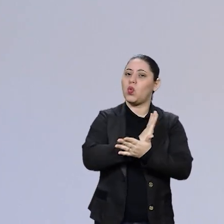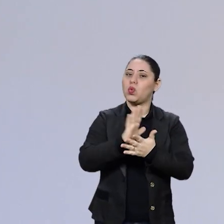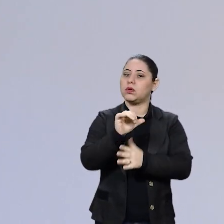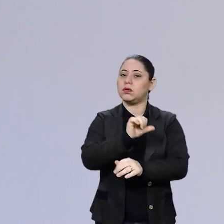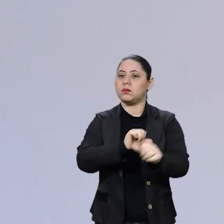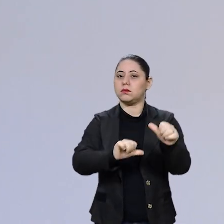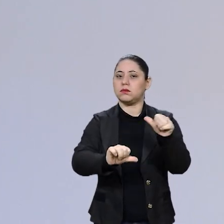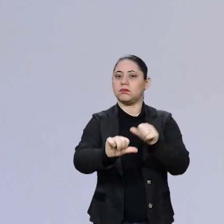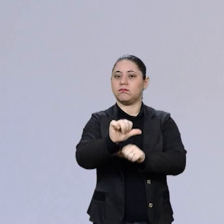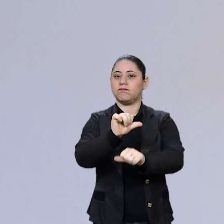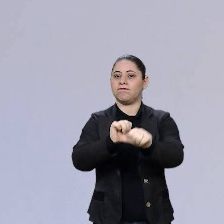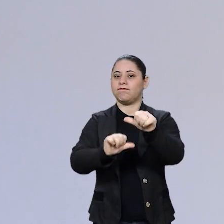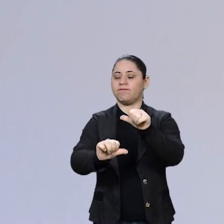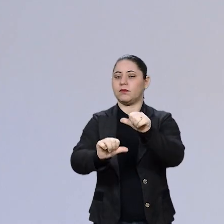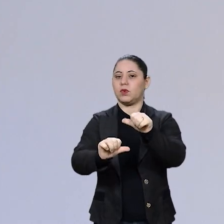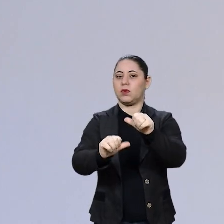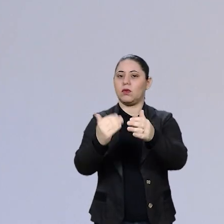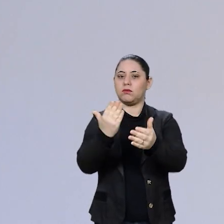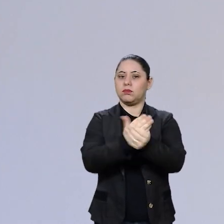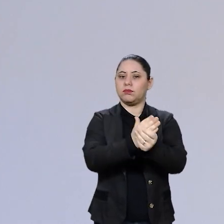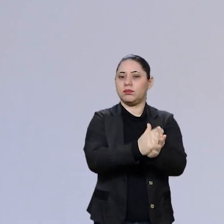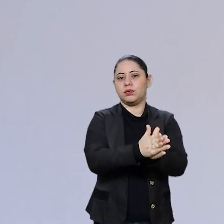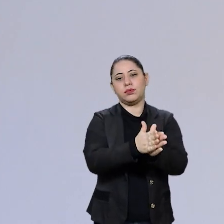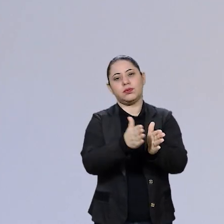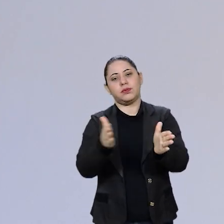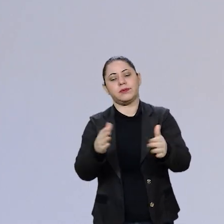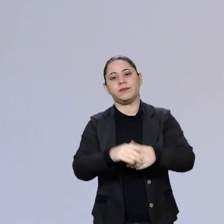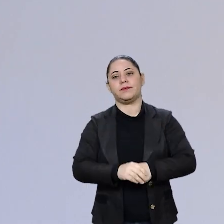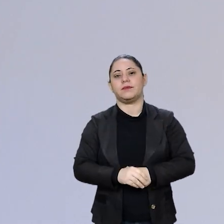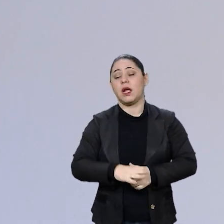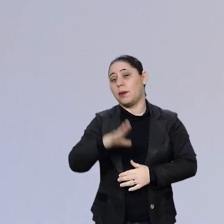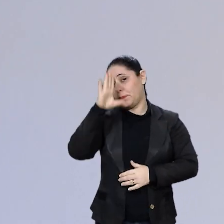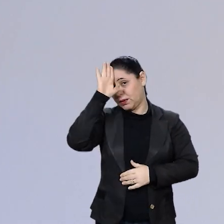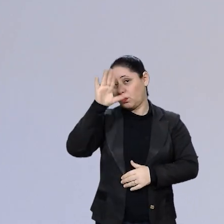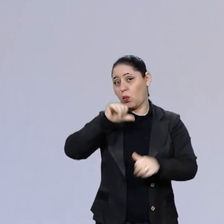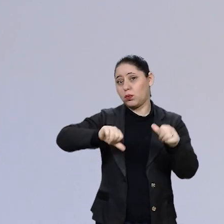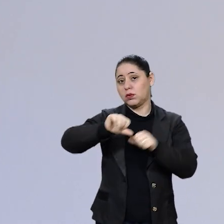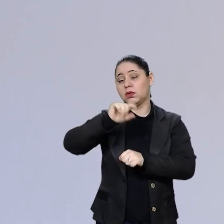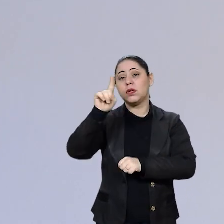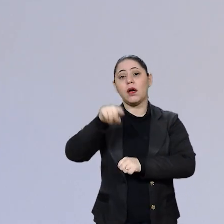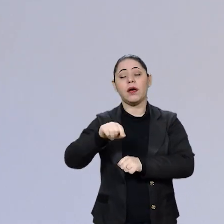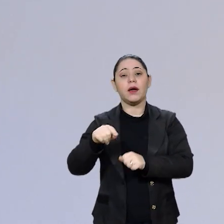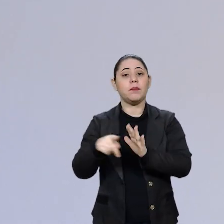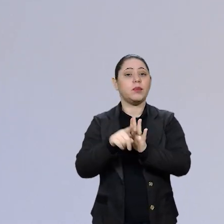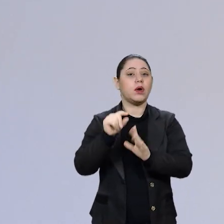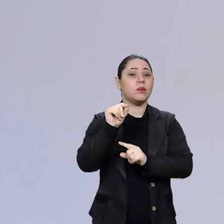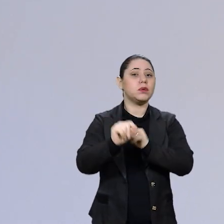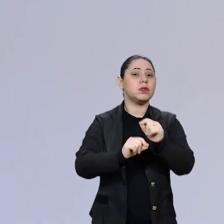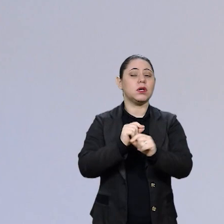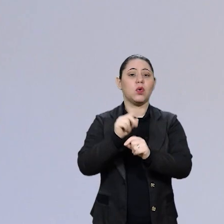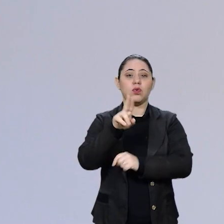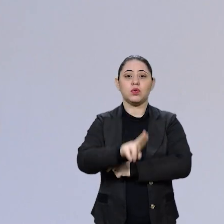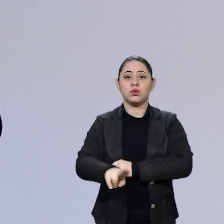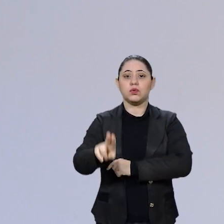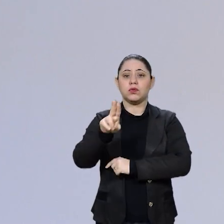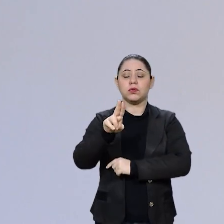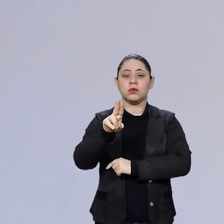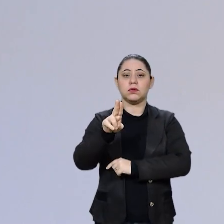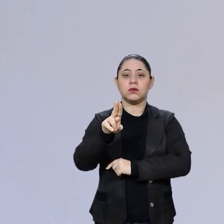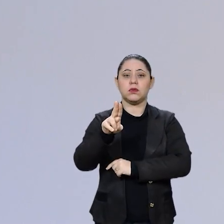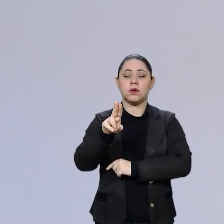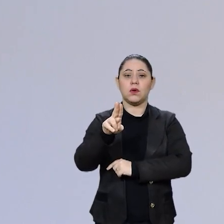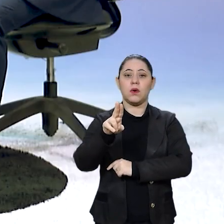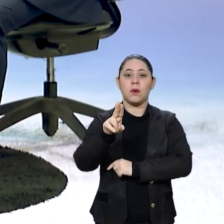transcorrer dessa PEC. E a principal dela seria quanto à utilização particular, né, a utilização